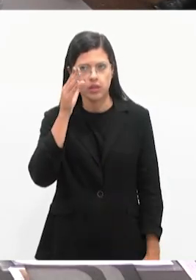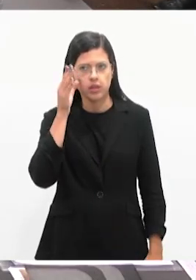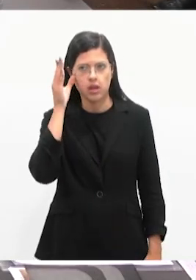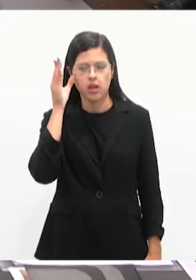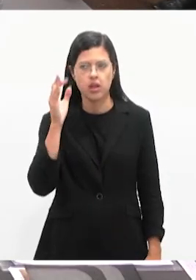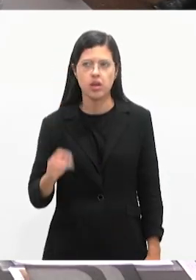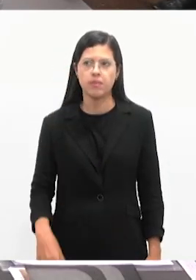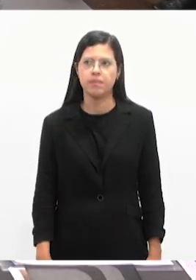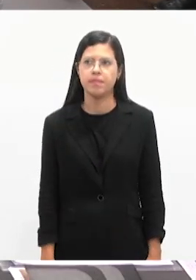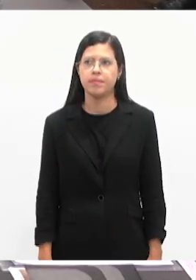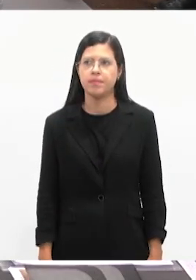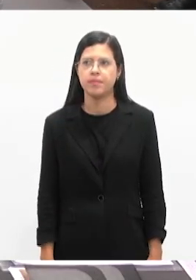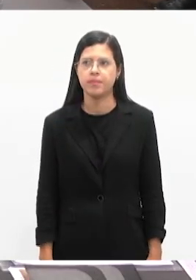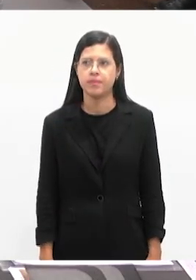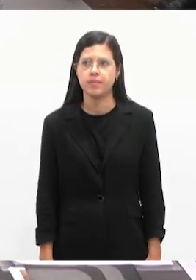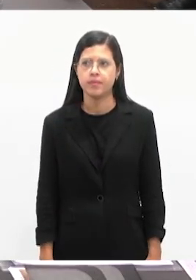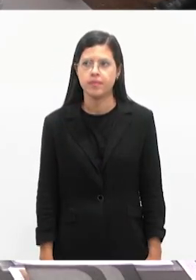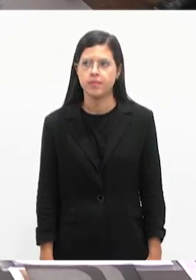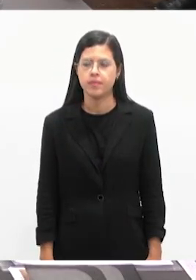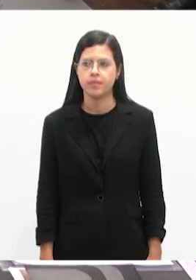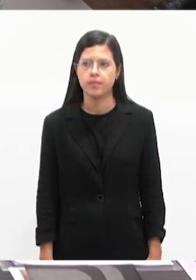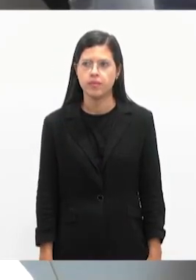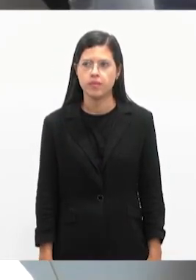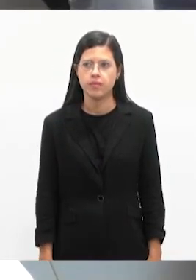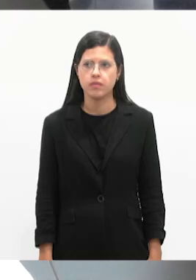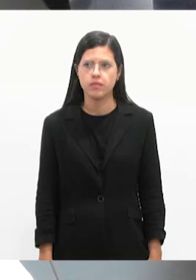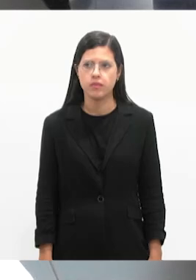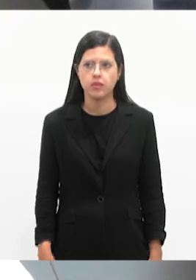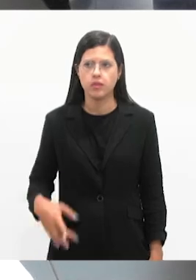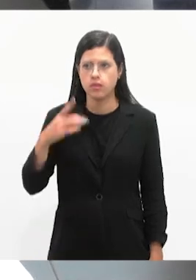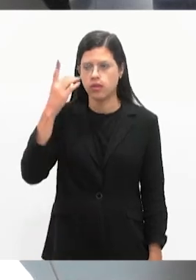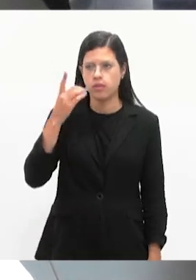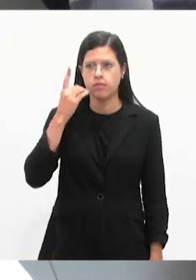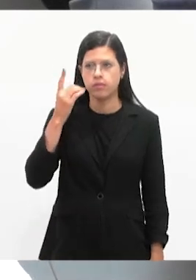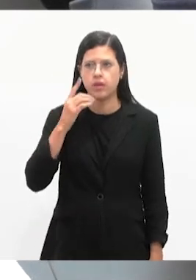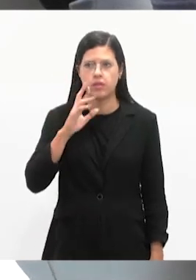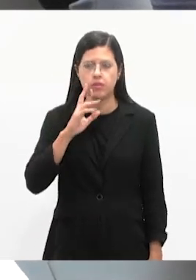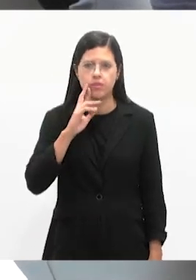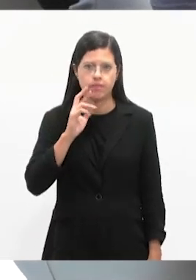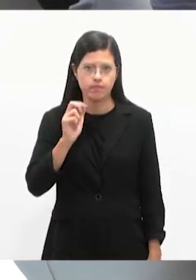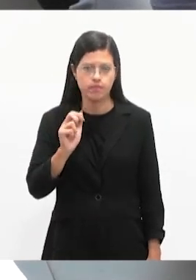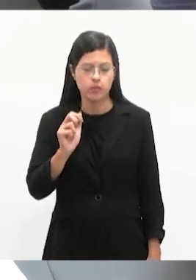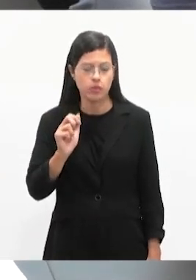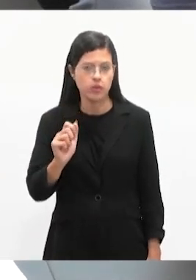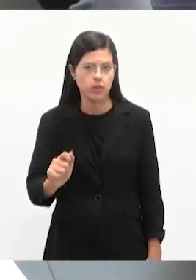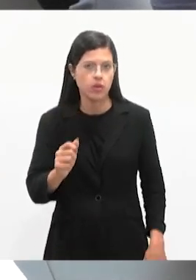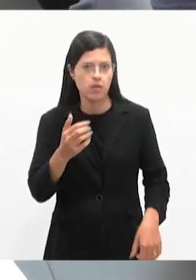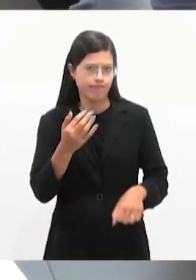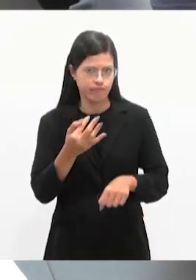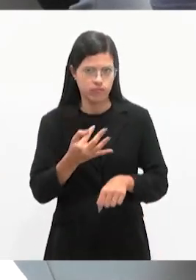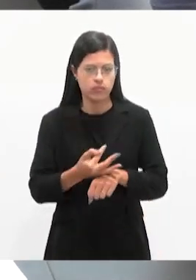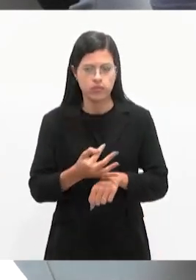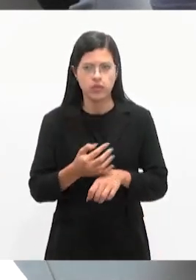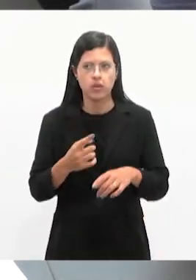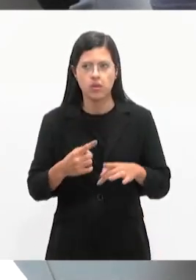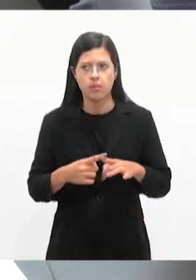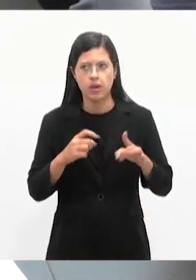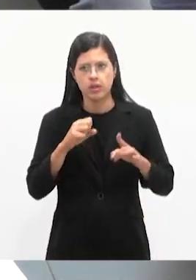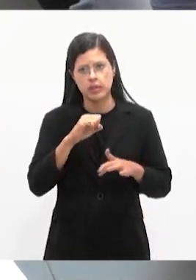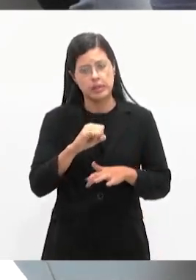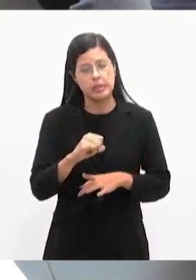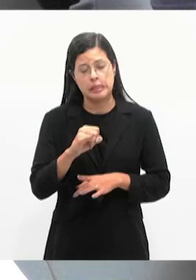Vossa Excelência... É porque o deputado Rodrigo não está, mas se houver, né, por parte